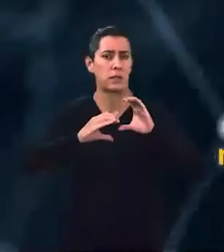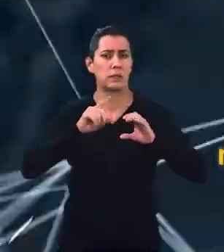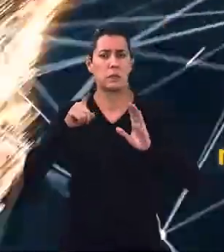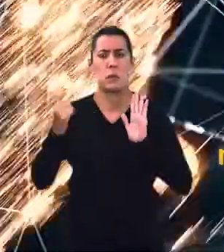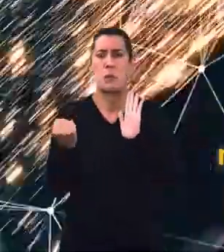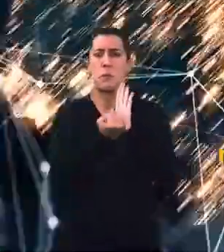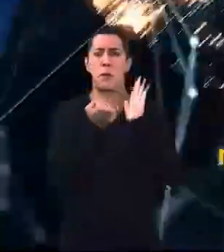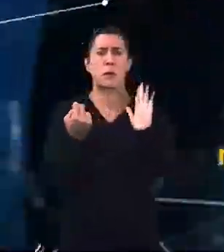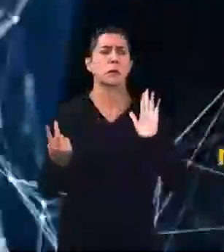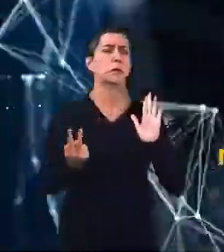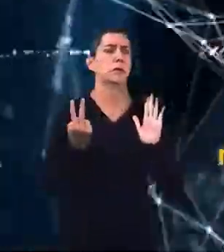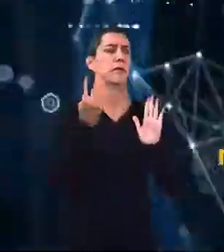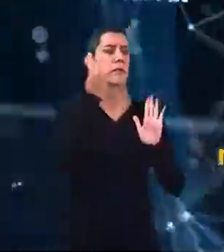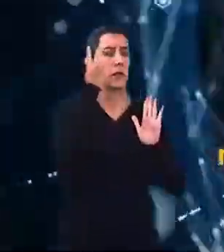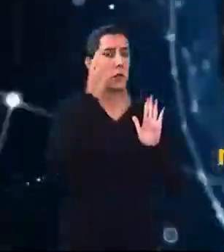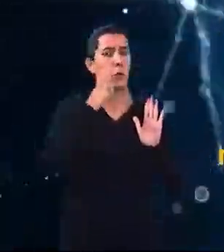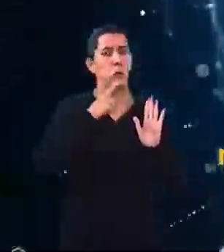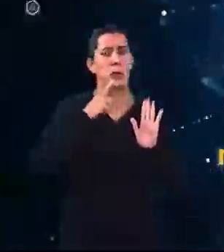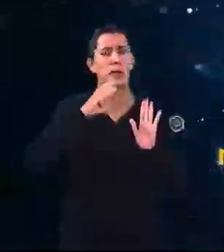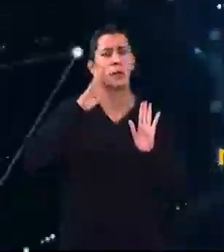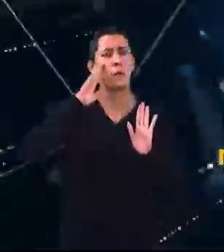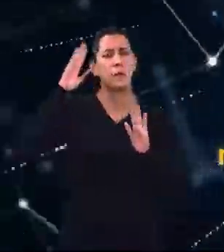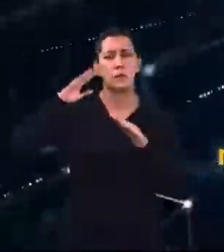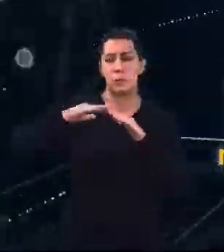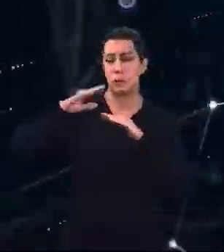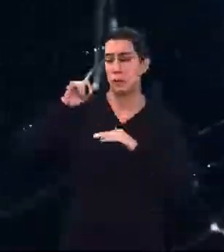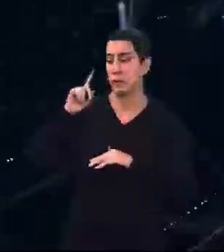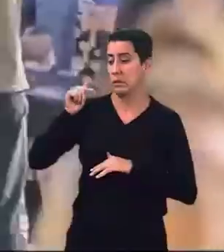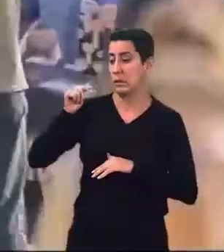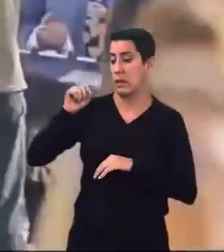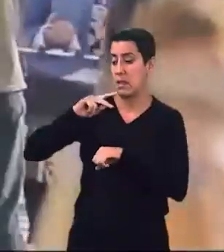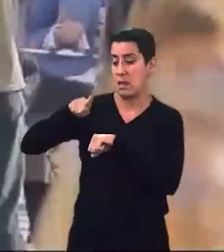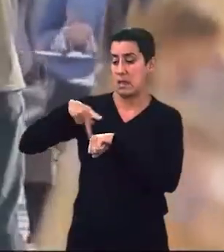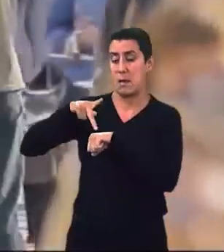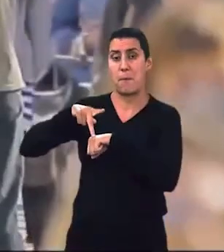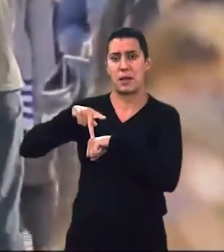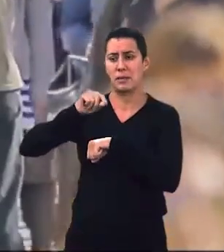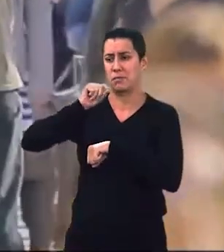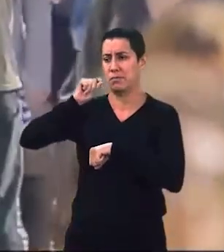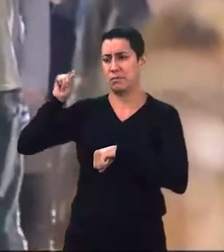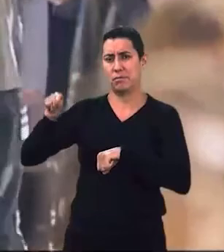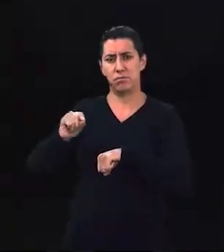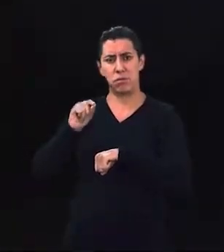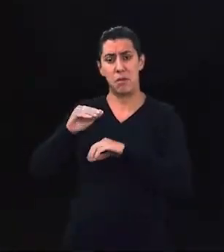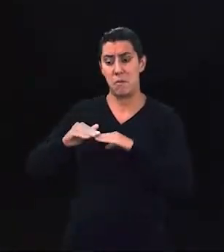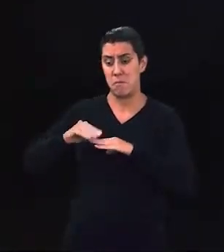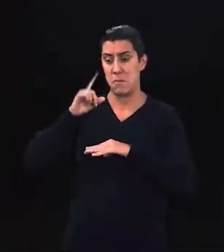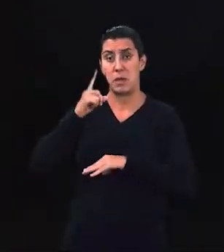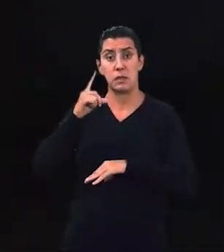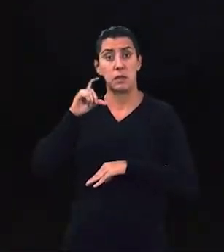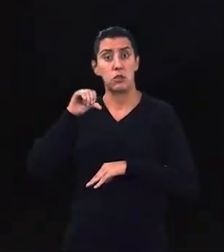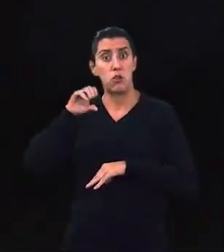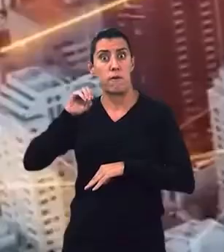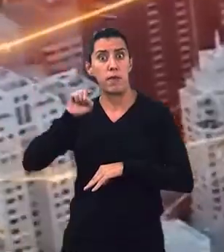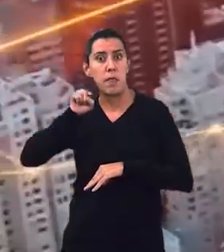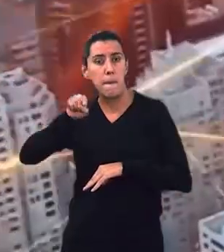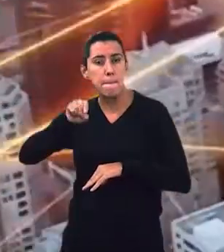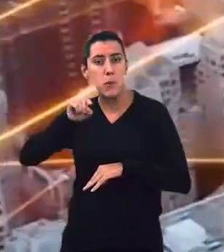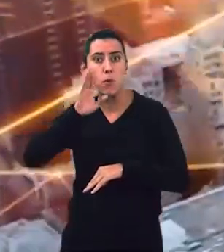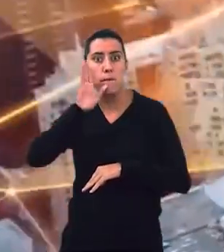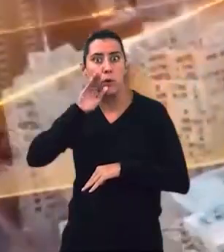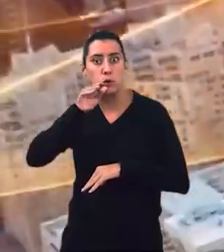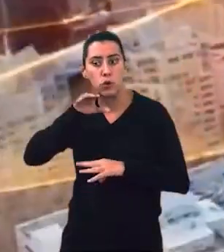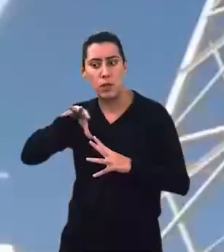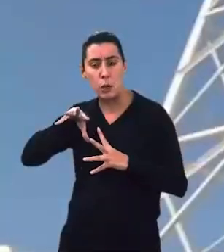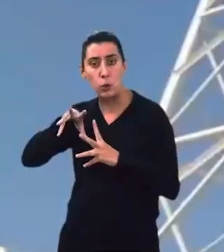a diferença nos mais de 170 países em que atua. Com mais de 190 mil funcionários em todo o mundo, a Huawei